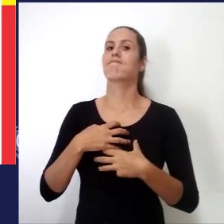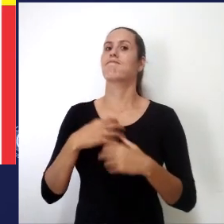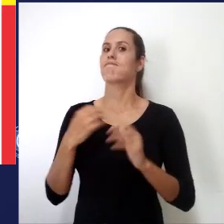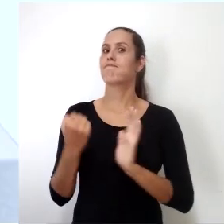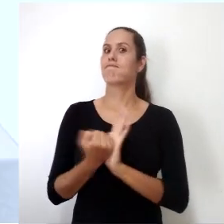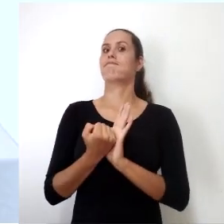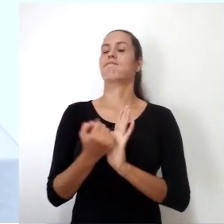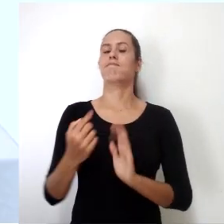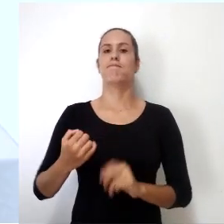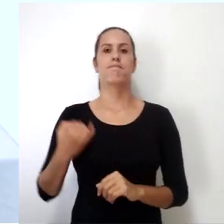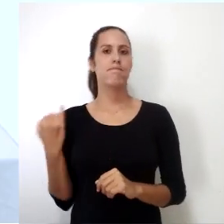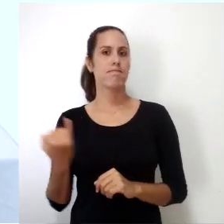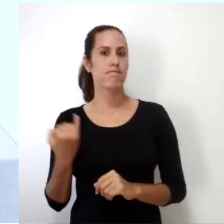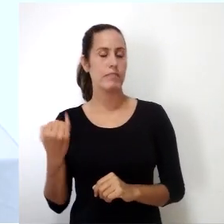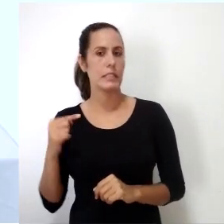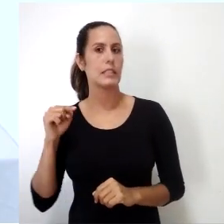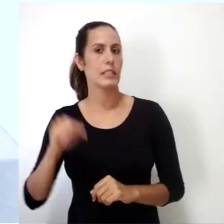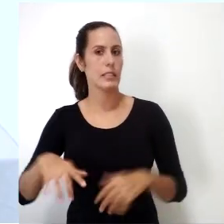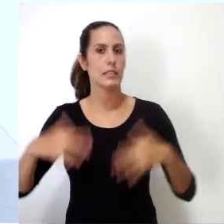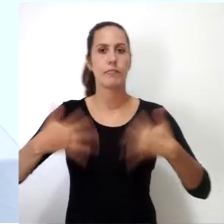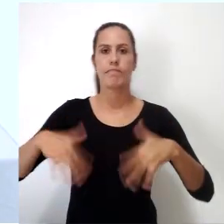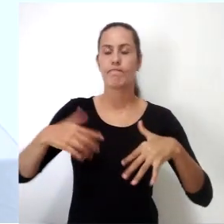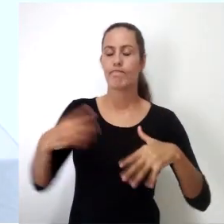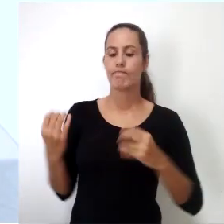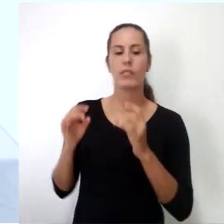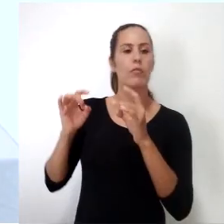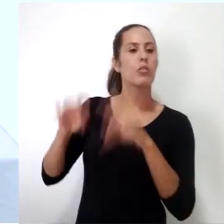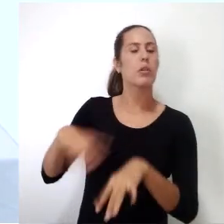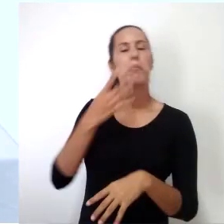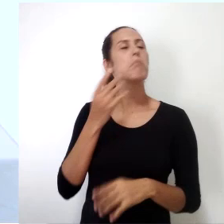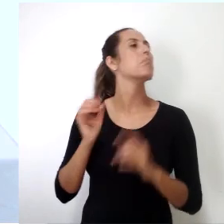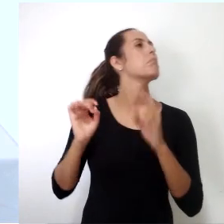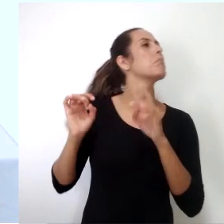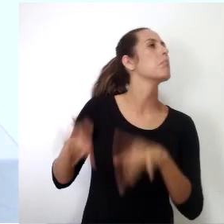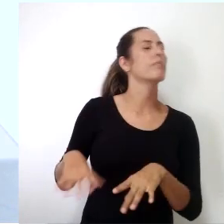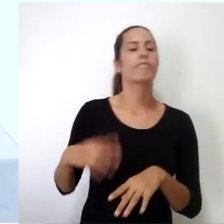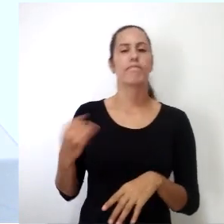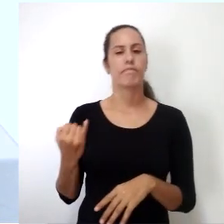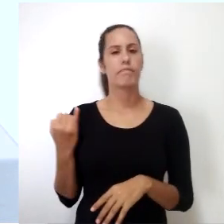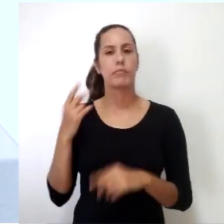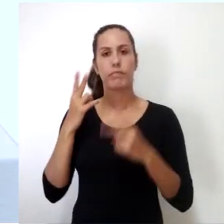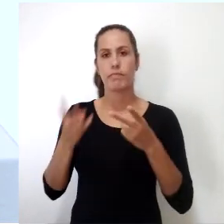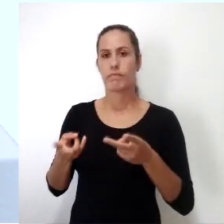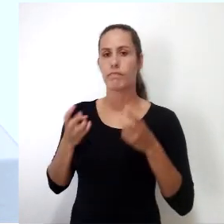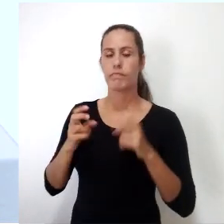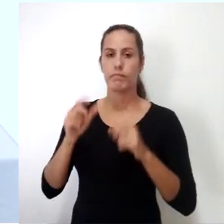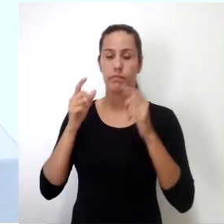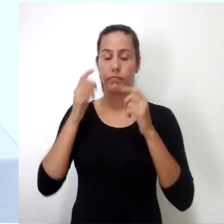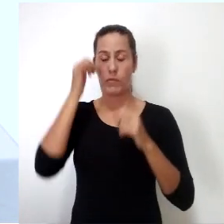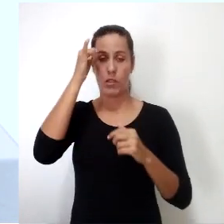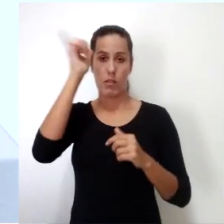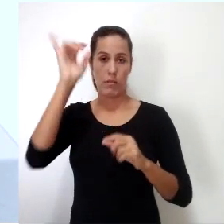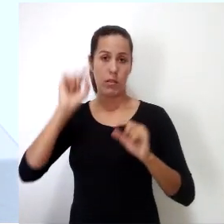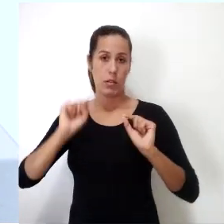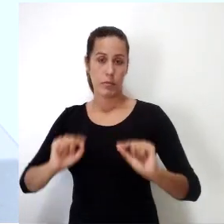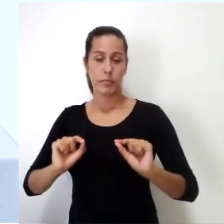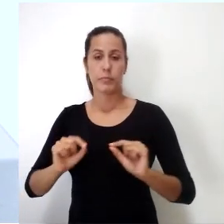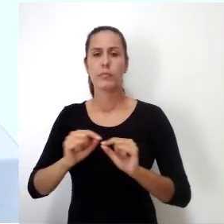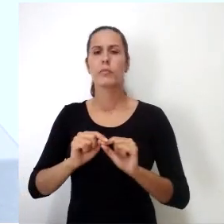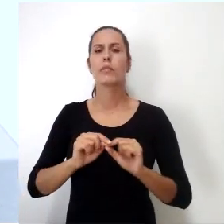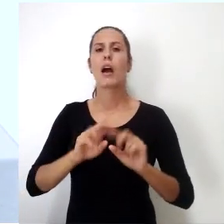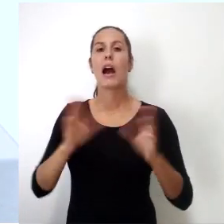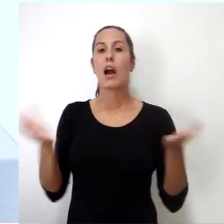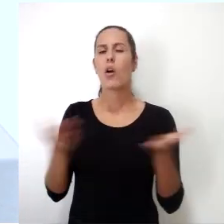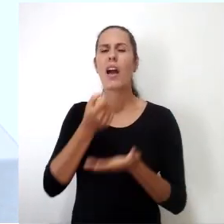Então, existe um grave impacto desses remédios que são descartados diretamente no meio ambiente.